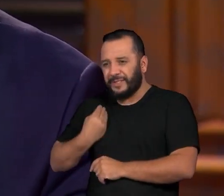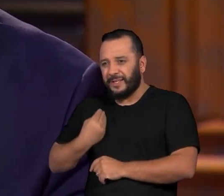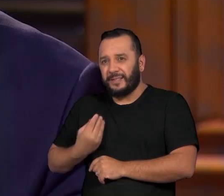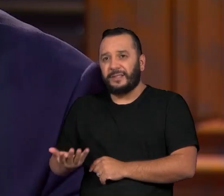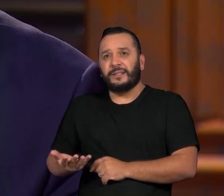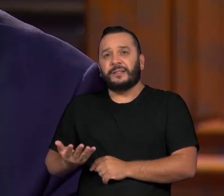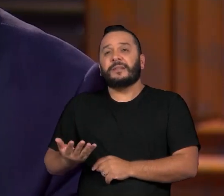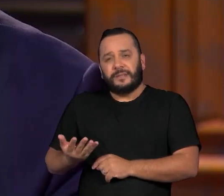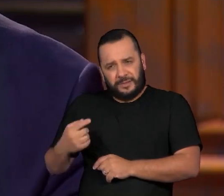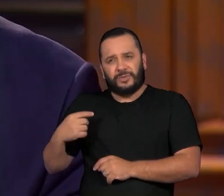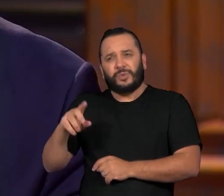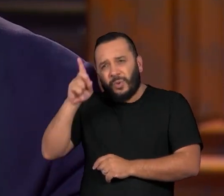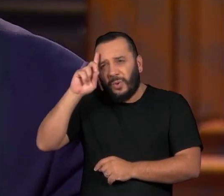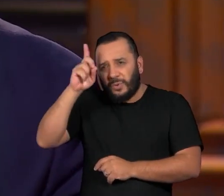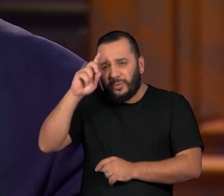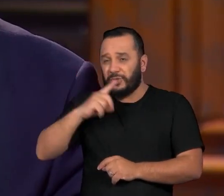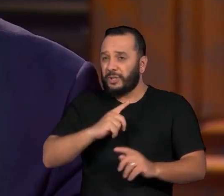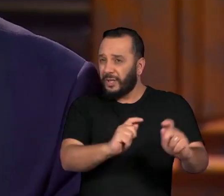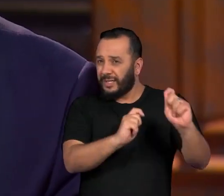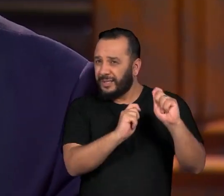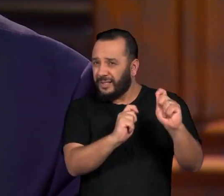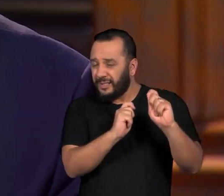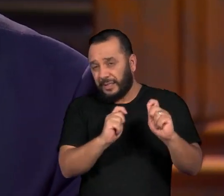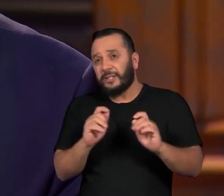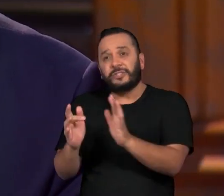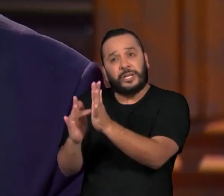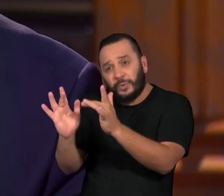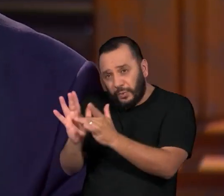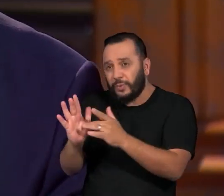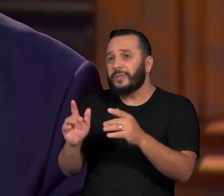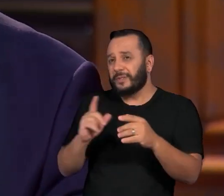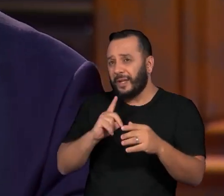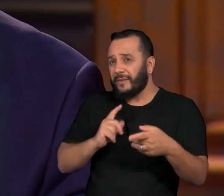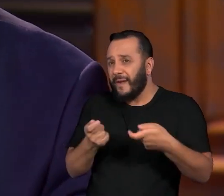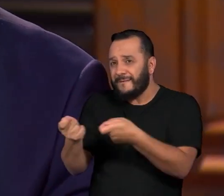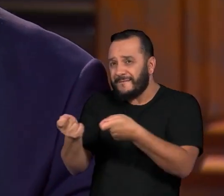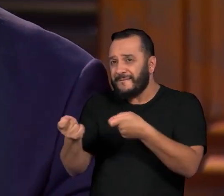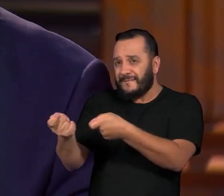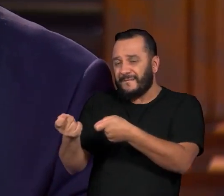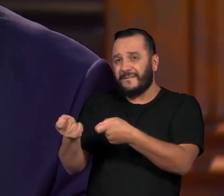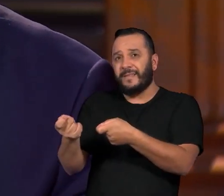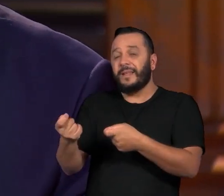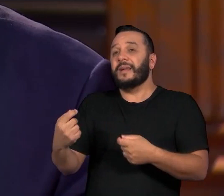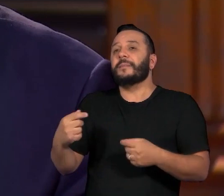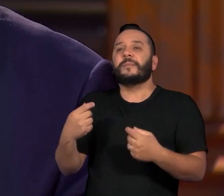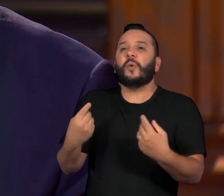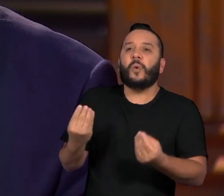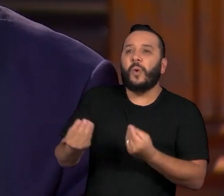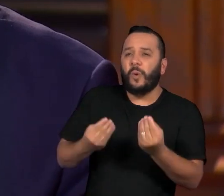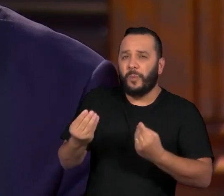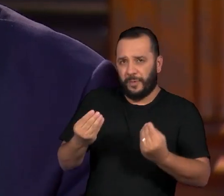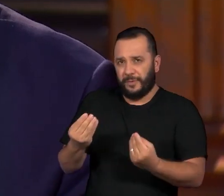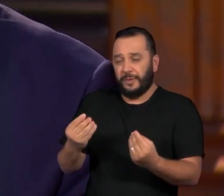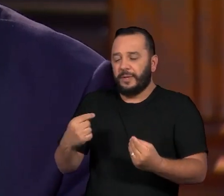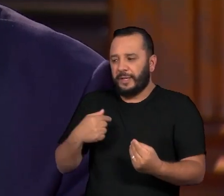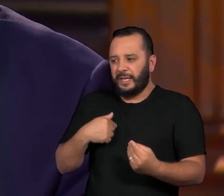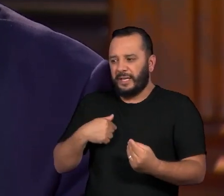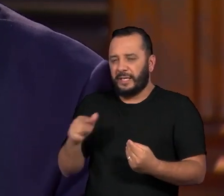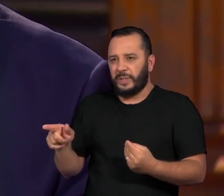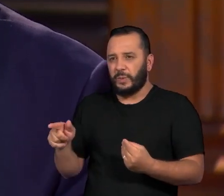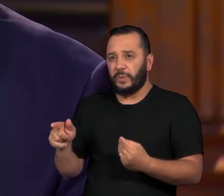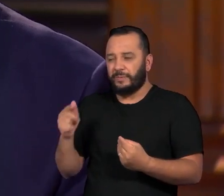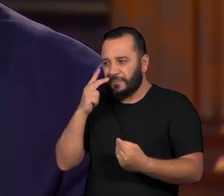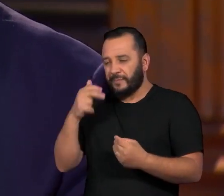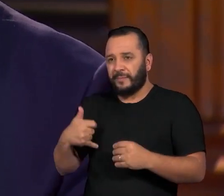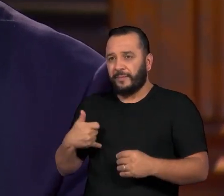todos nós somos tentados até nosso senhor foi tentado então o que que eu tenho que fazer Opa aqui tá começando a